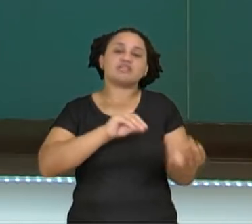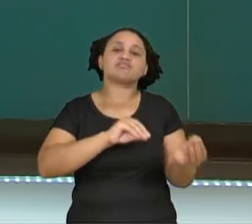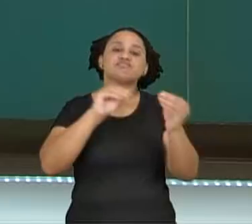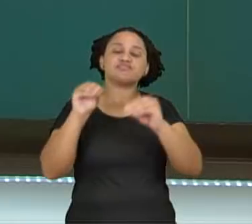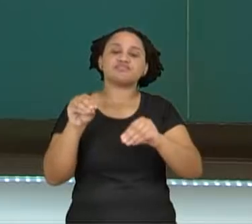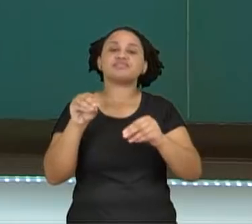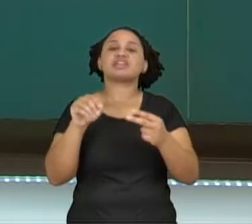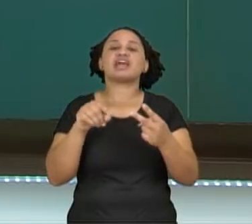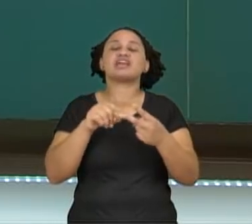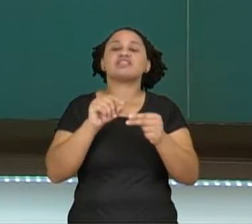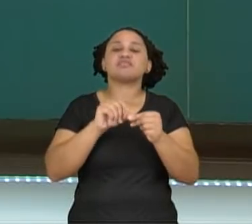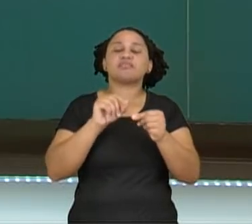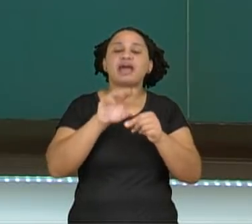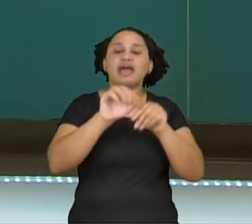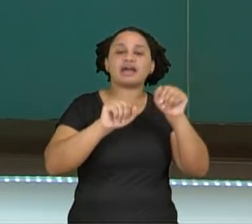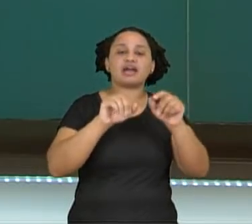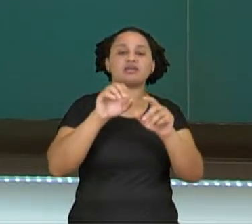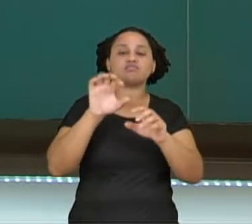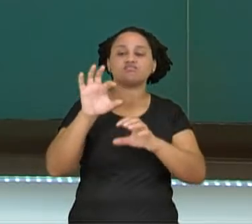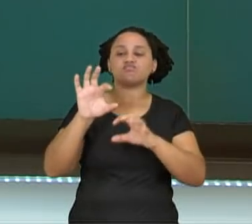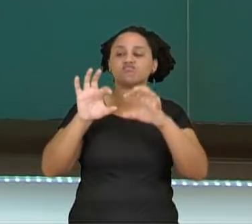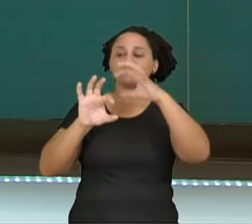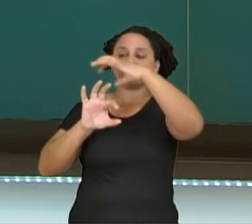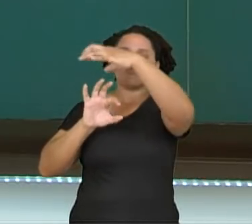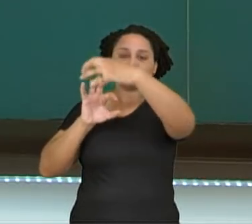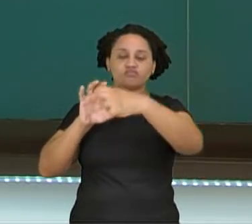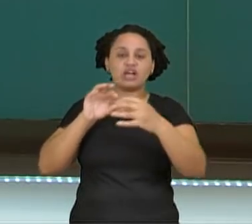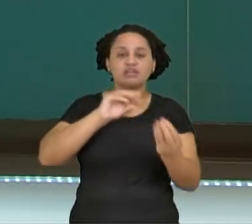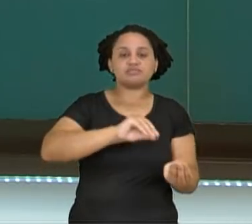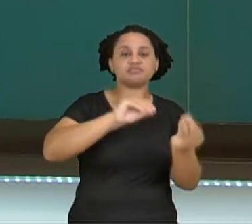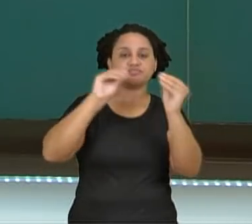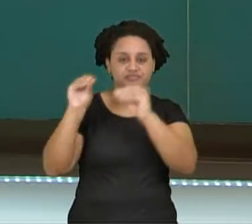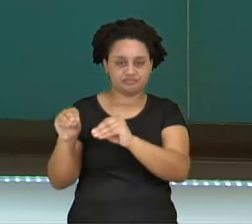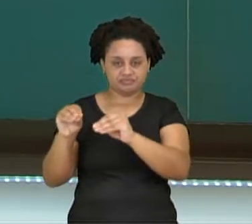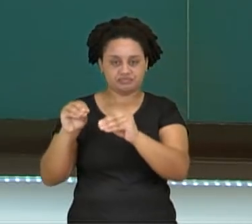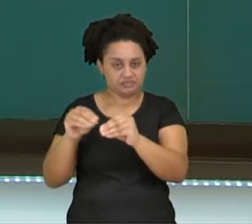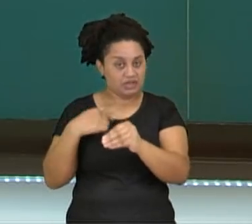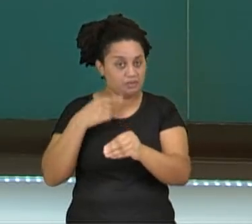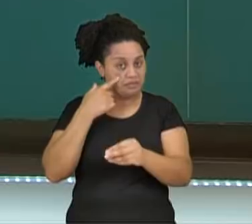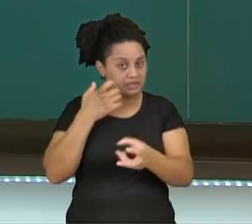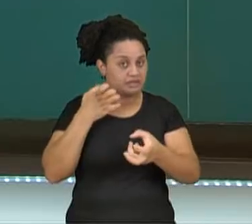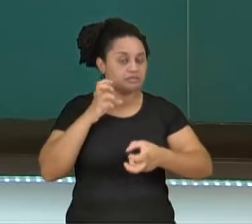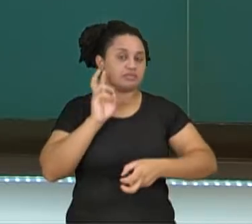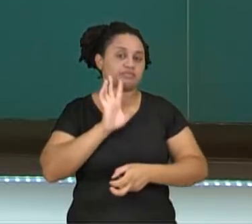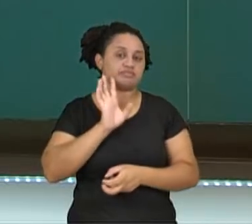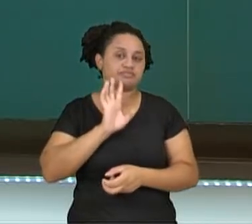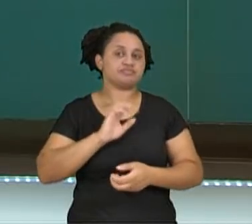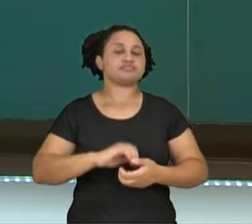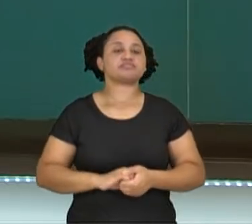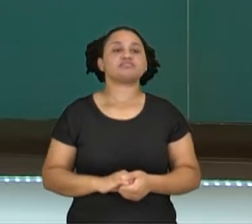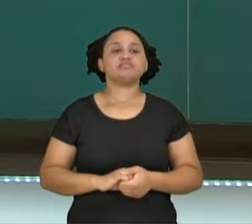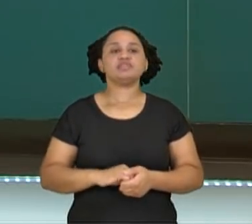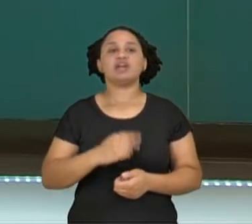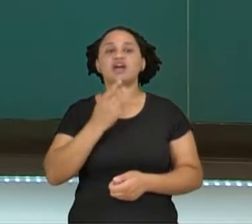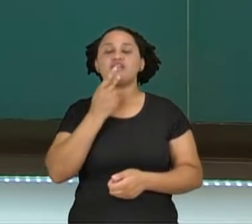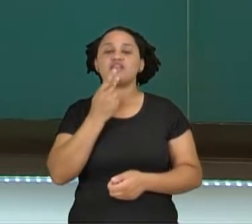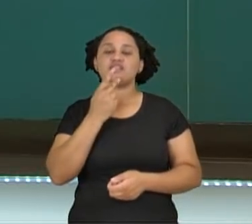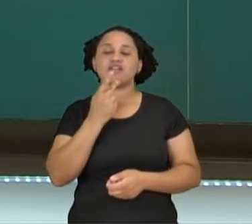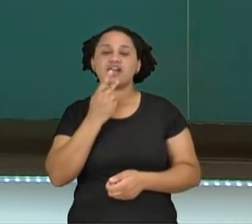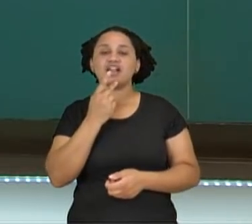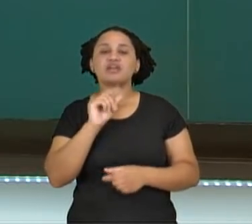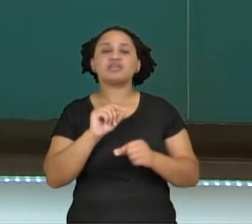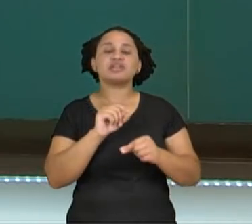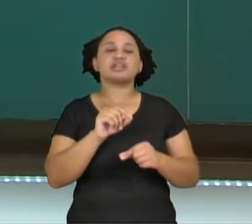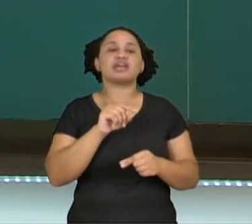vai transportar os aminoácidos para formar a proteína. Tá? Olha só que bacana. E está dizendo aqui que nos eucariotos ocorre no citoplasma